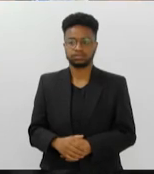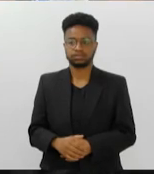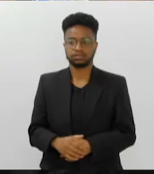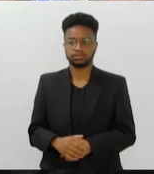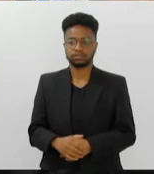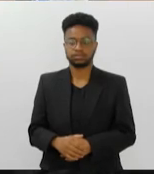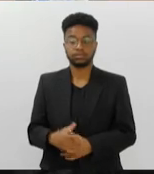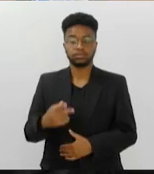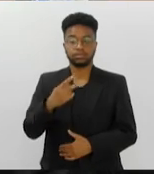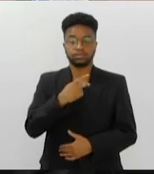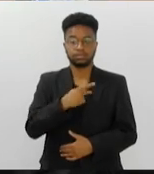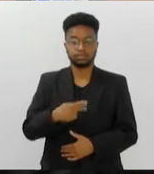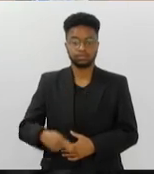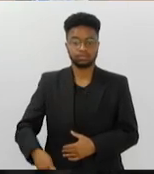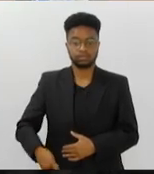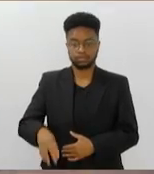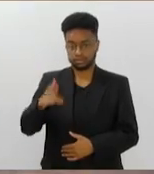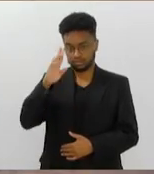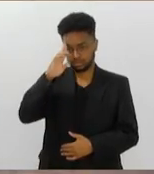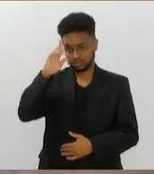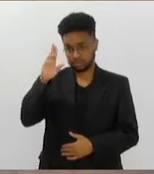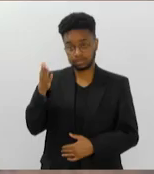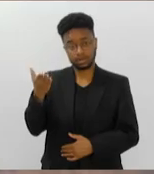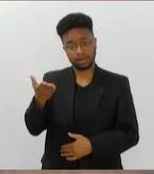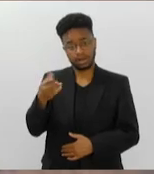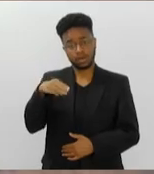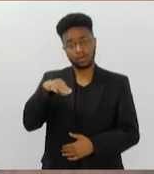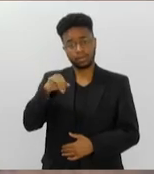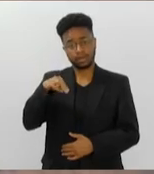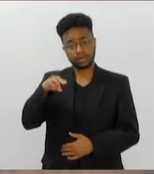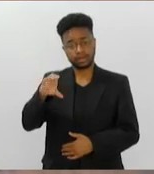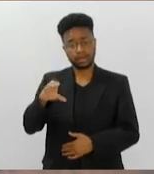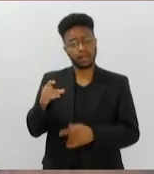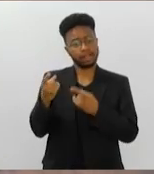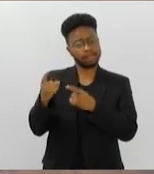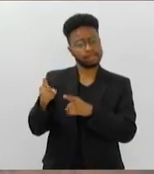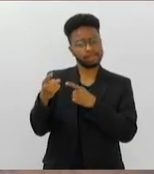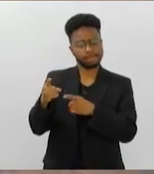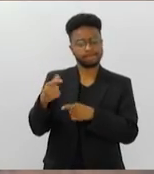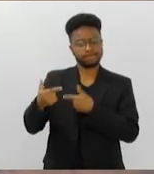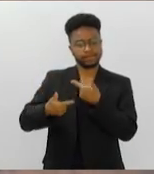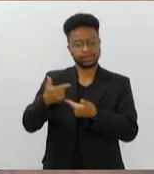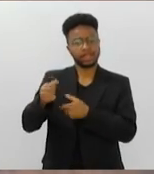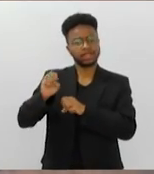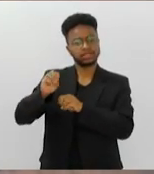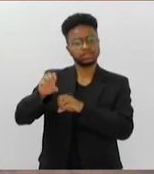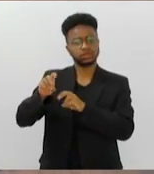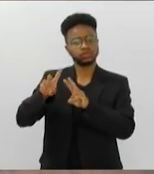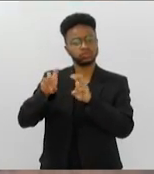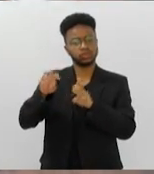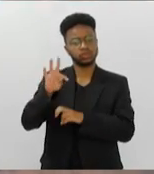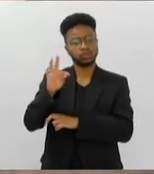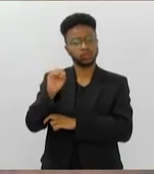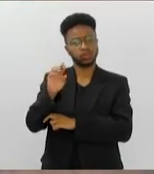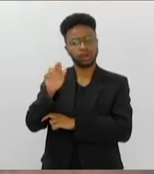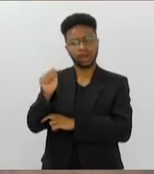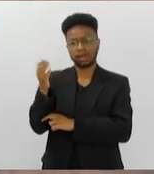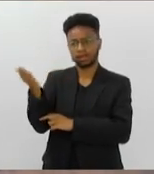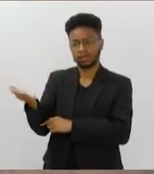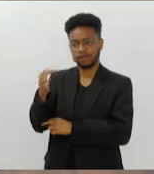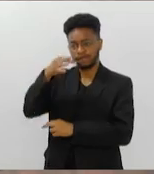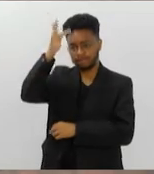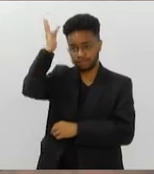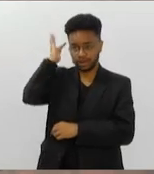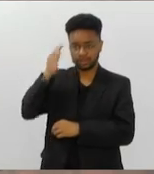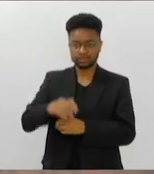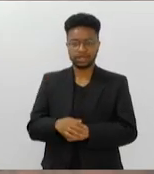Senhor presidente, o Mica está perturbando os trabalhos, está dando aula de Torá para o Fred Pacheco. Está querendo me